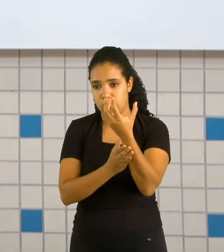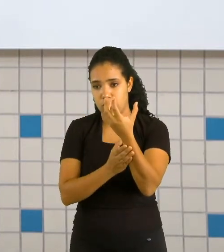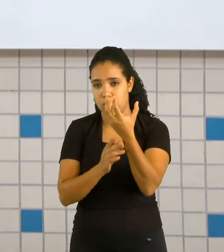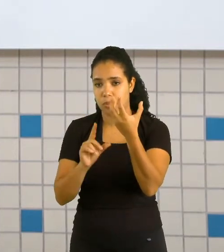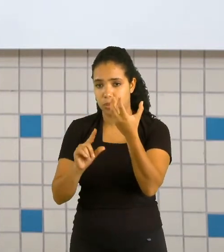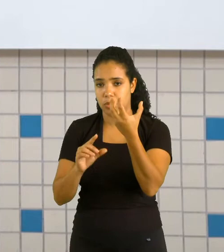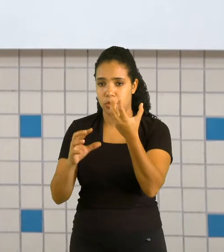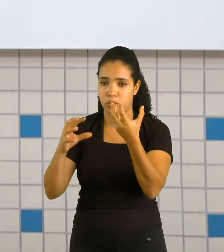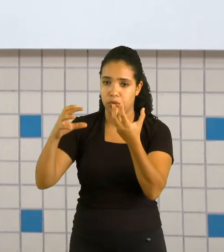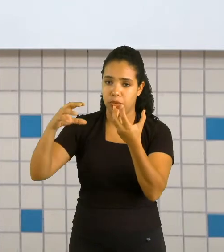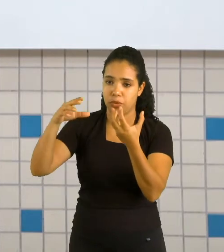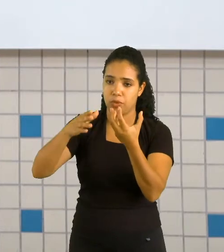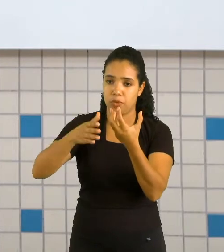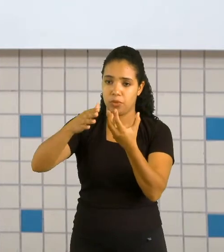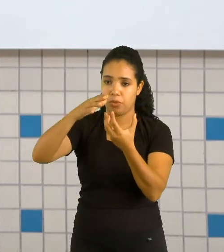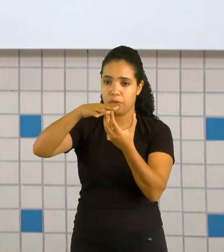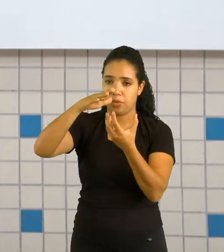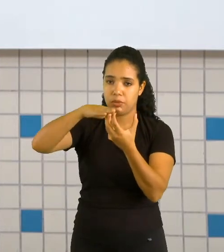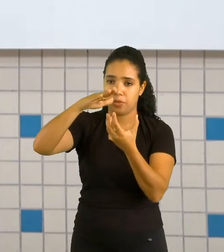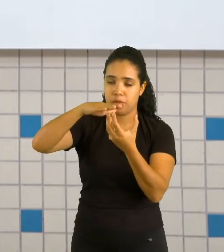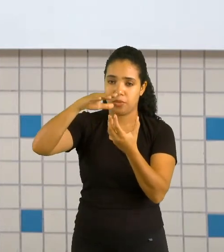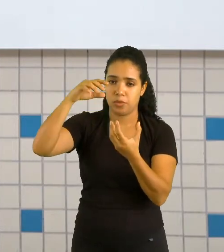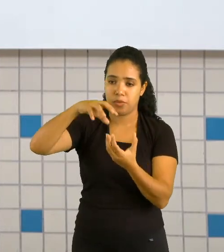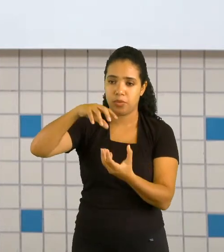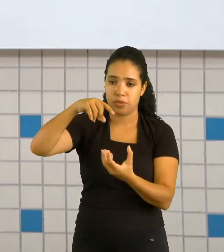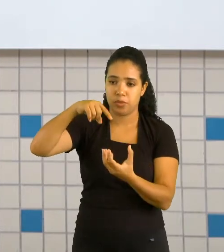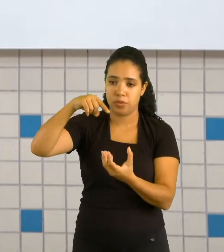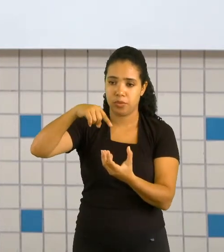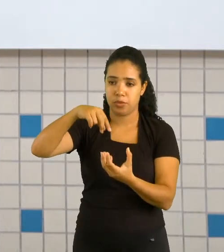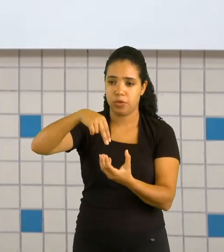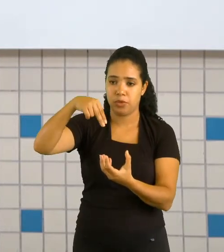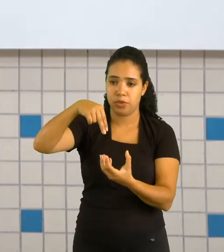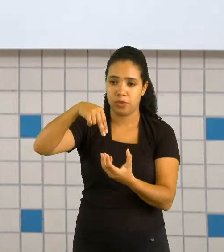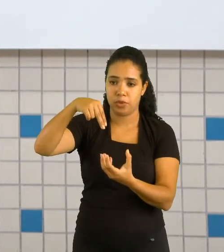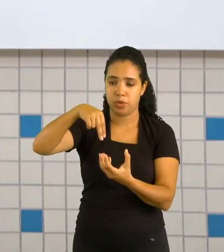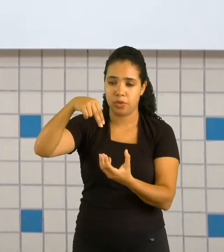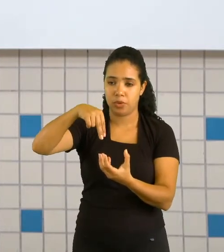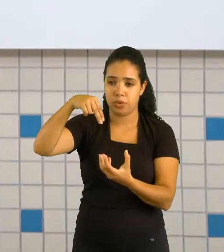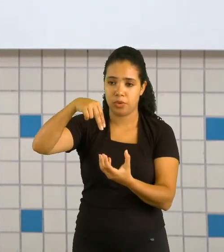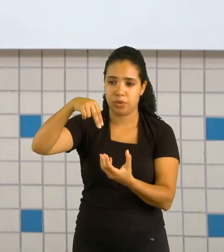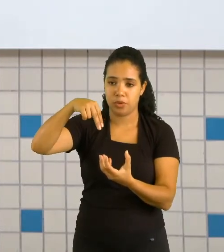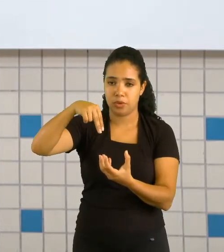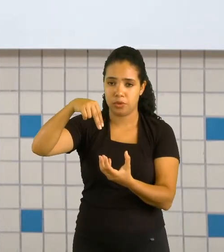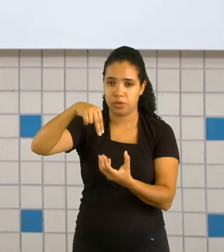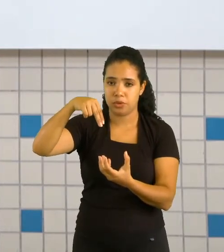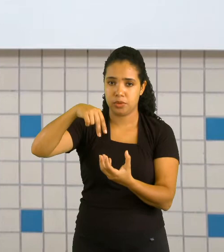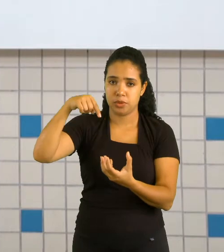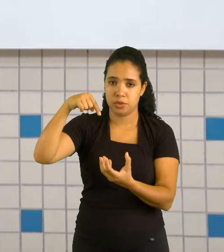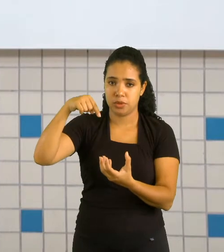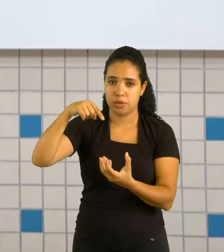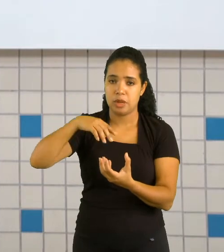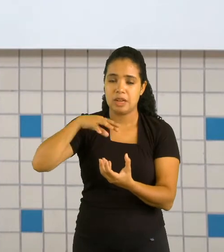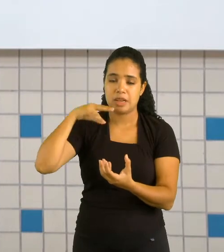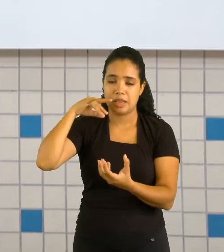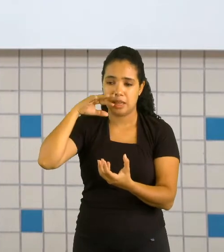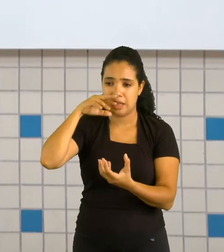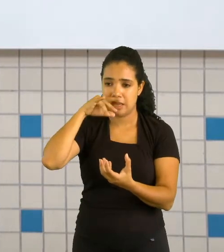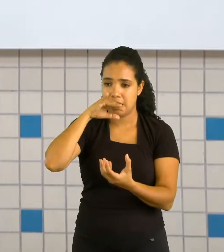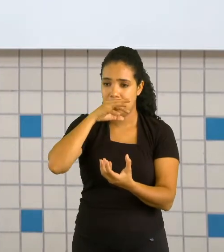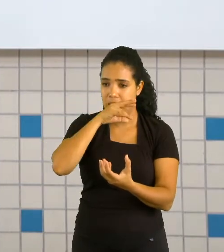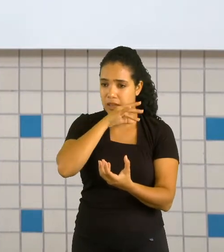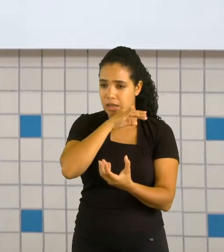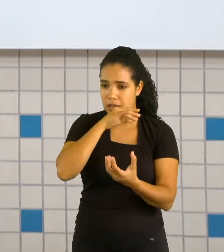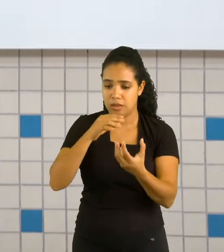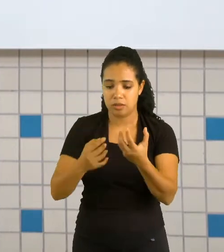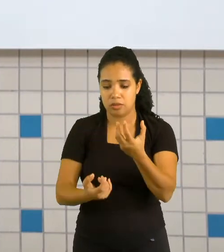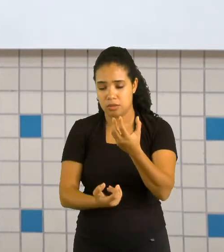com que, na parte de cima, no hemisfério norte da Terra, fique mais quente e na parte